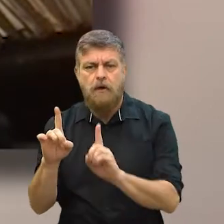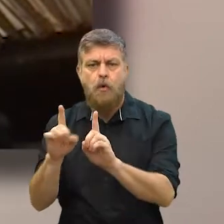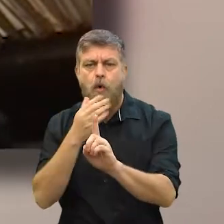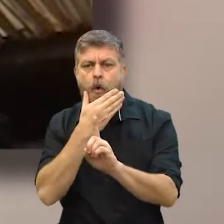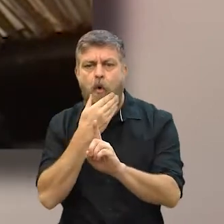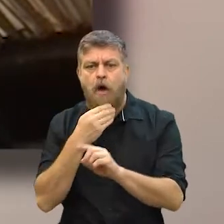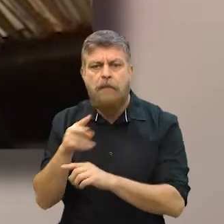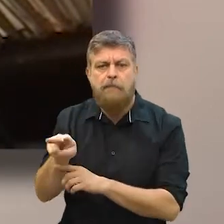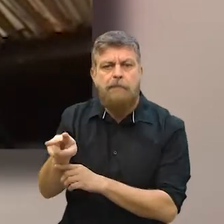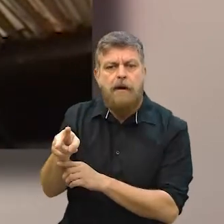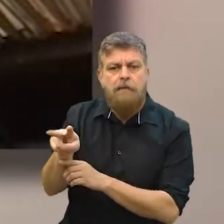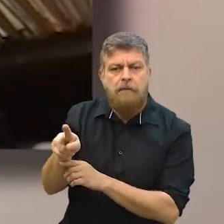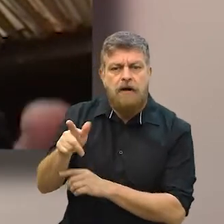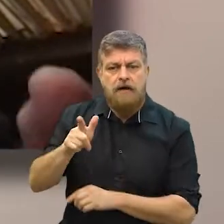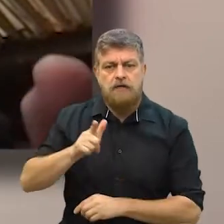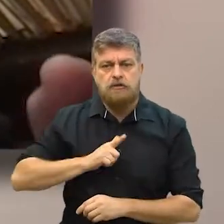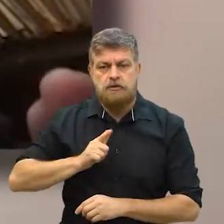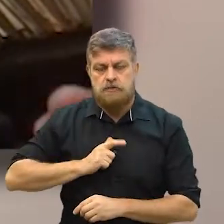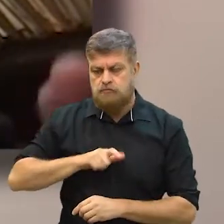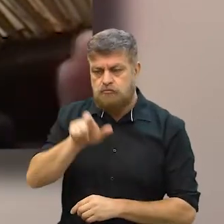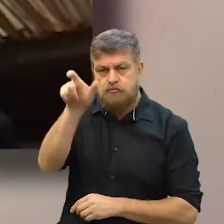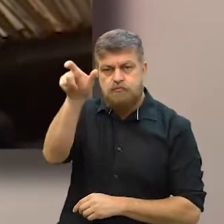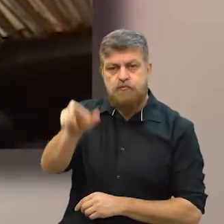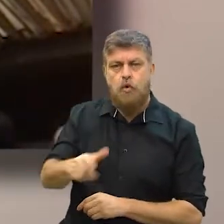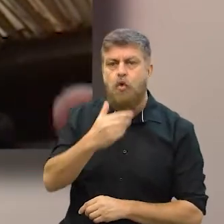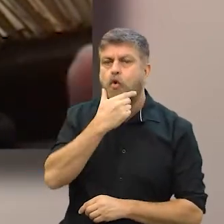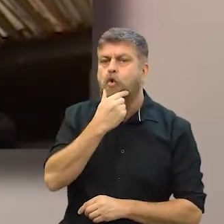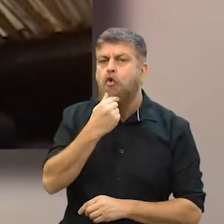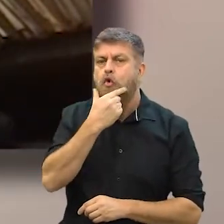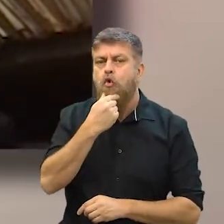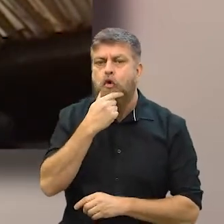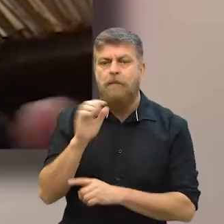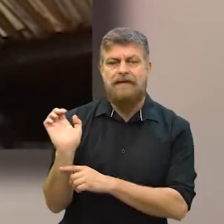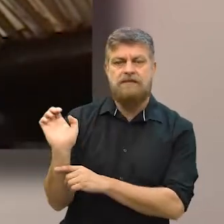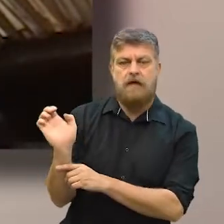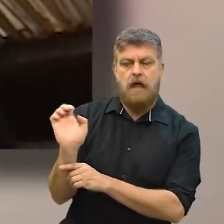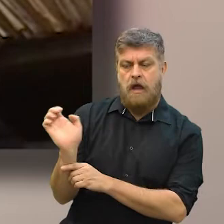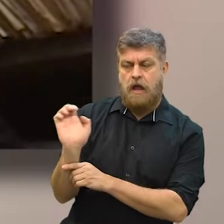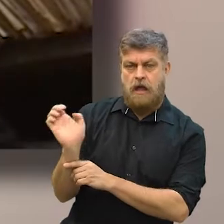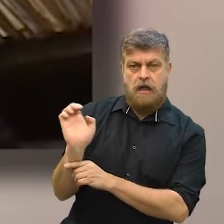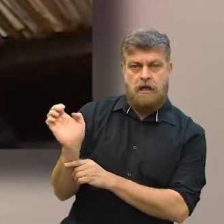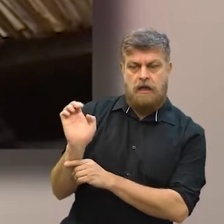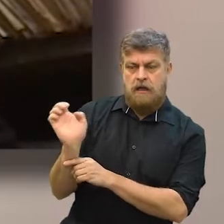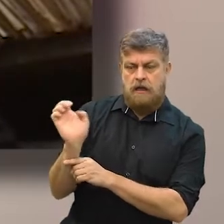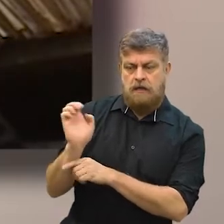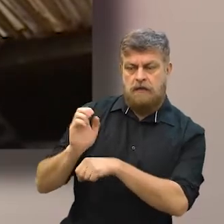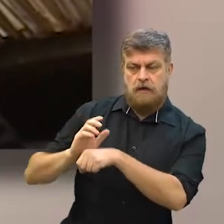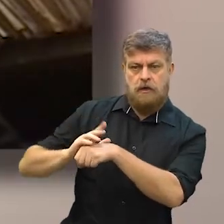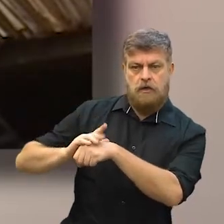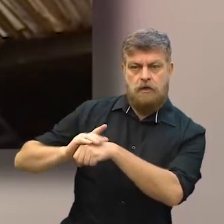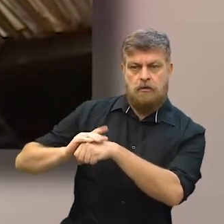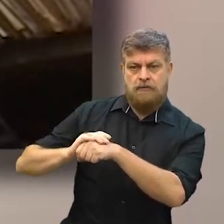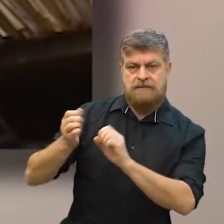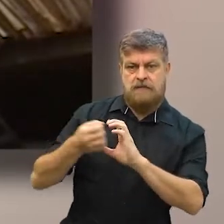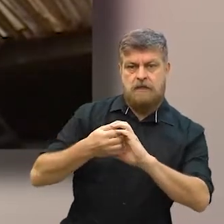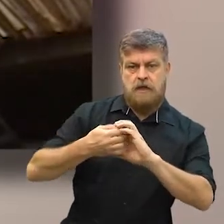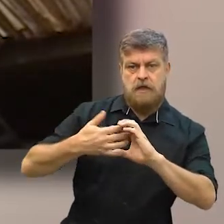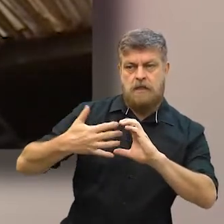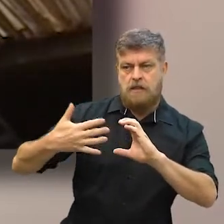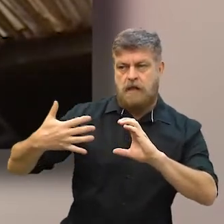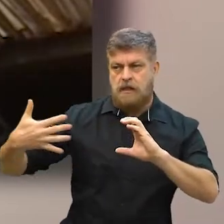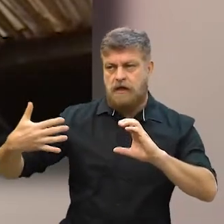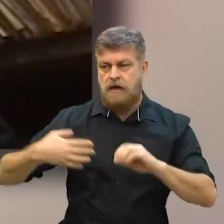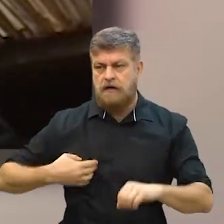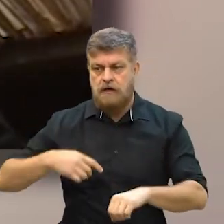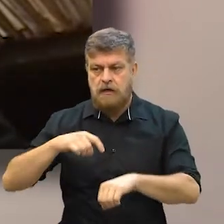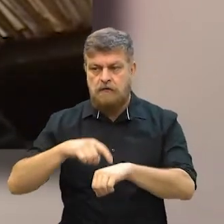uma condição de homens gays apresentando doenças raras ao